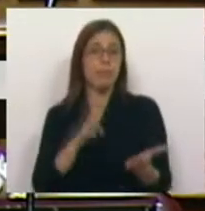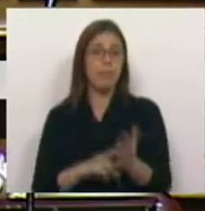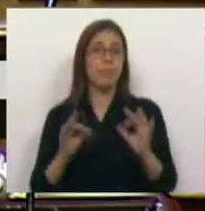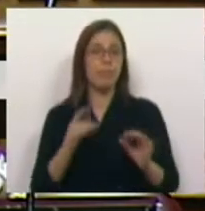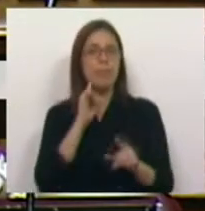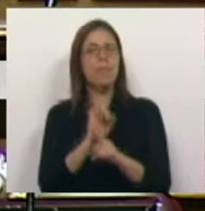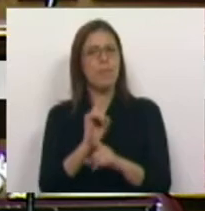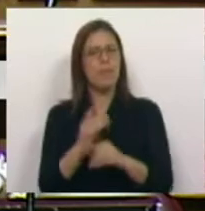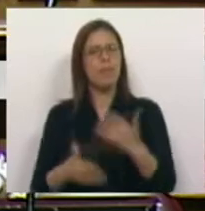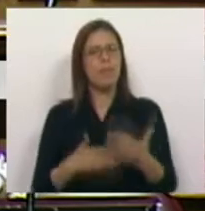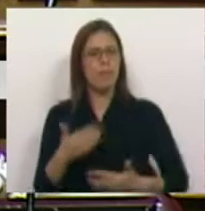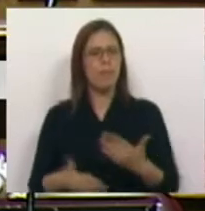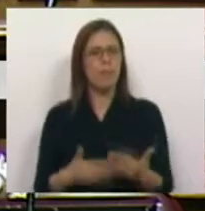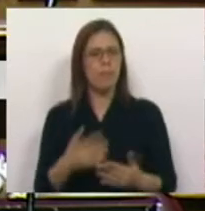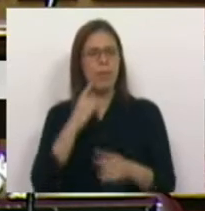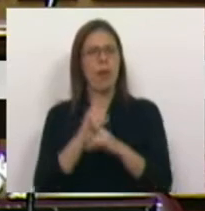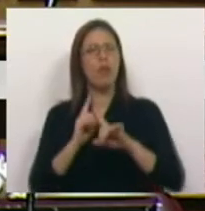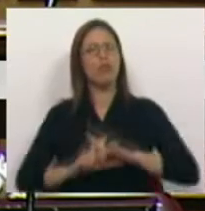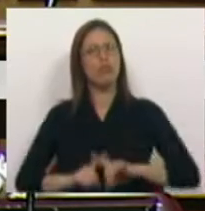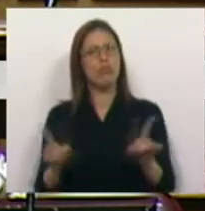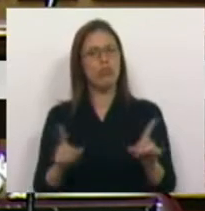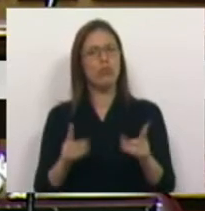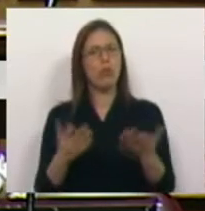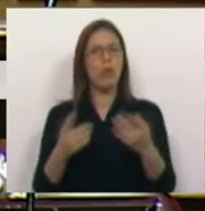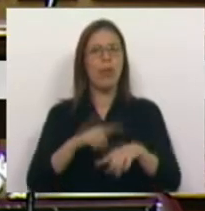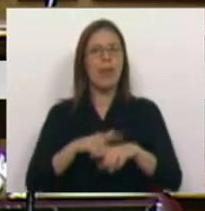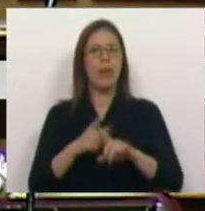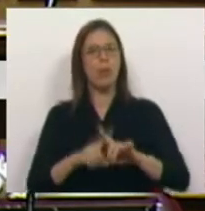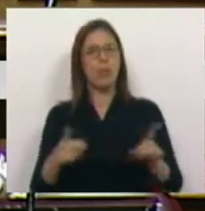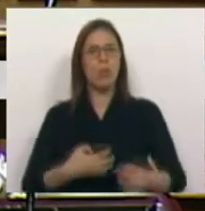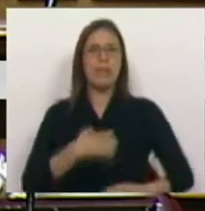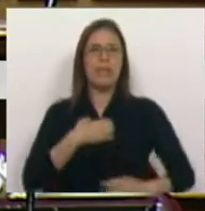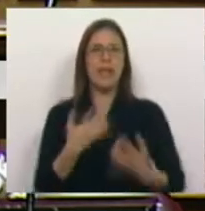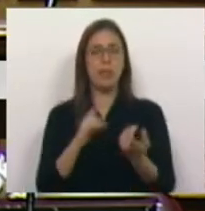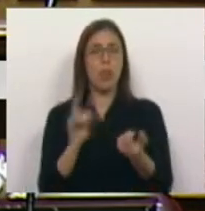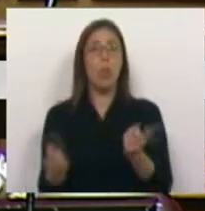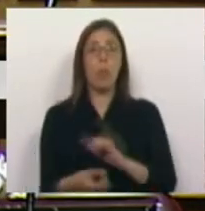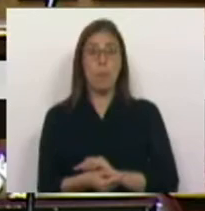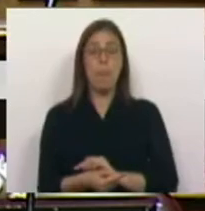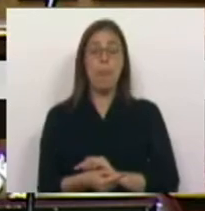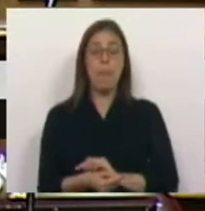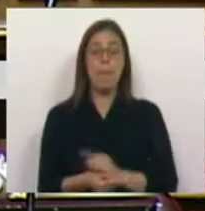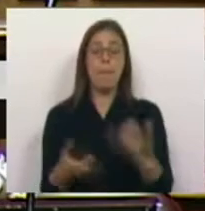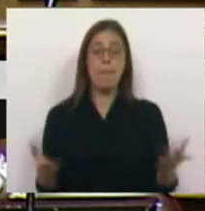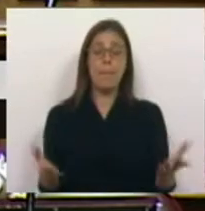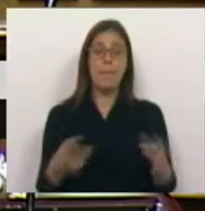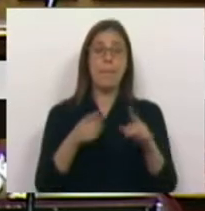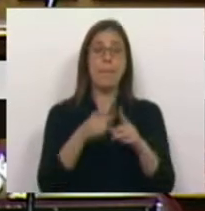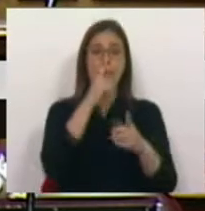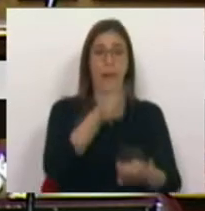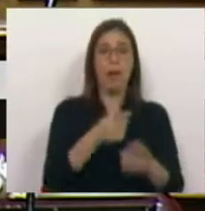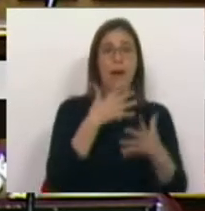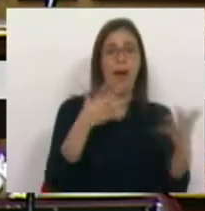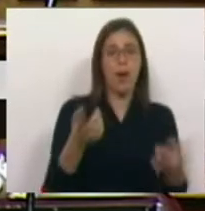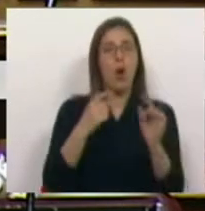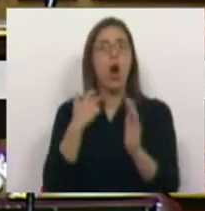é que continuamos a caminhar em diferentes velocidades e em sentidos inversos, tanto se trate de grande